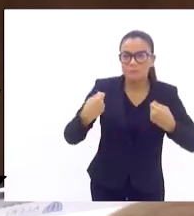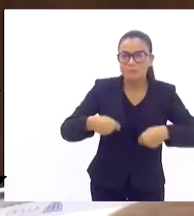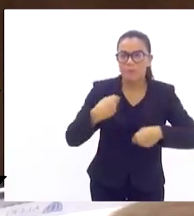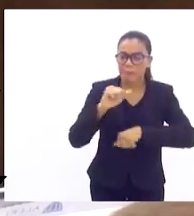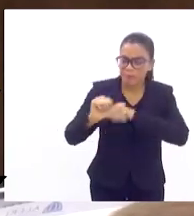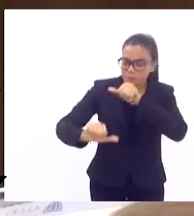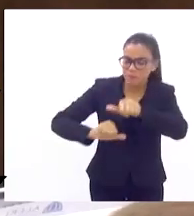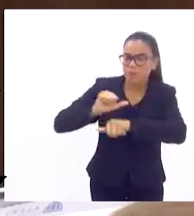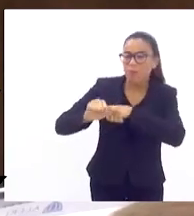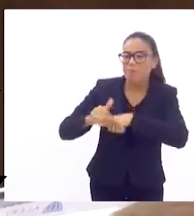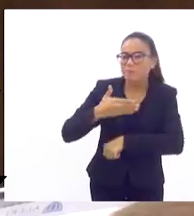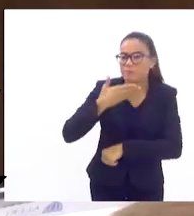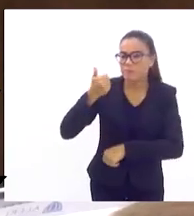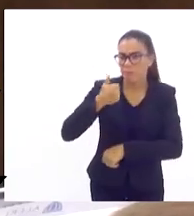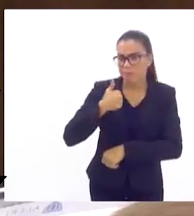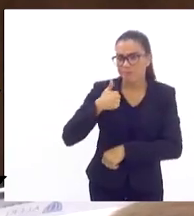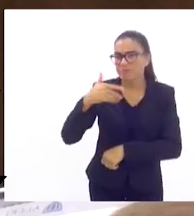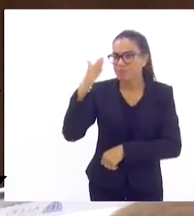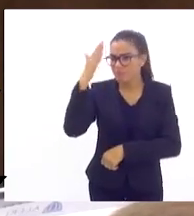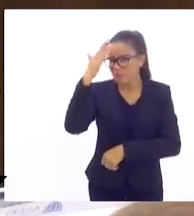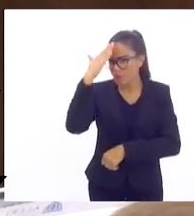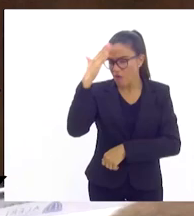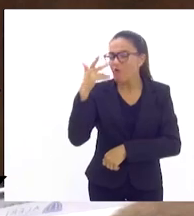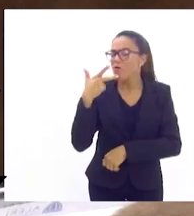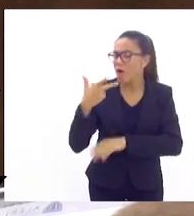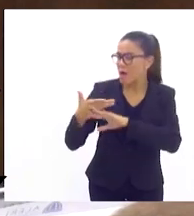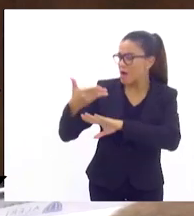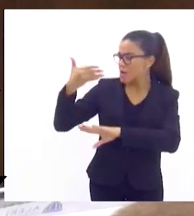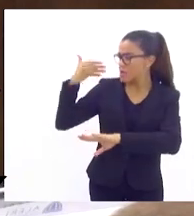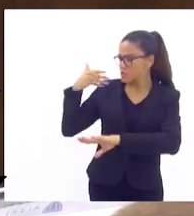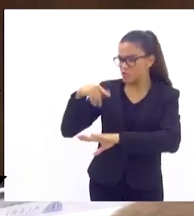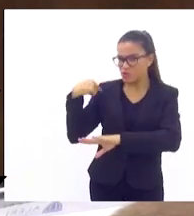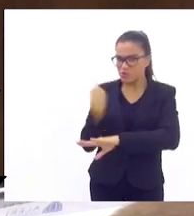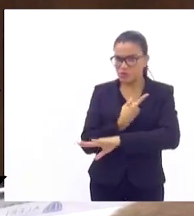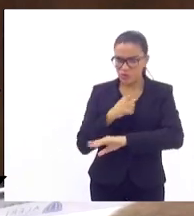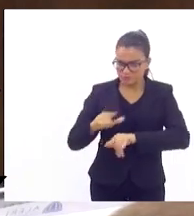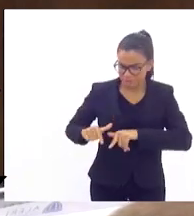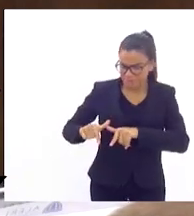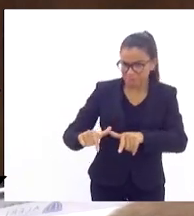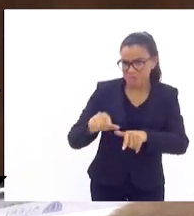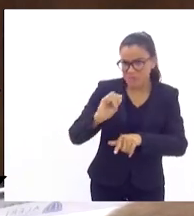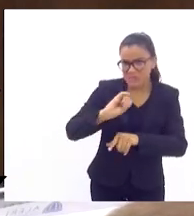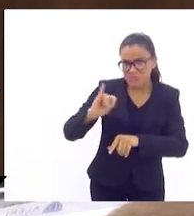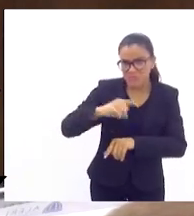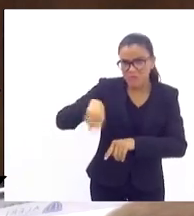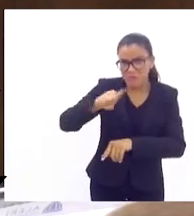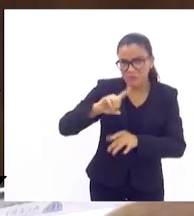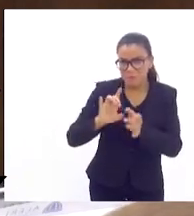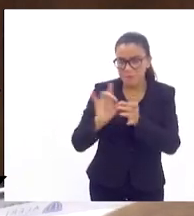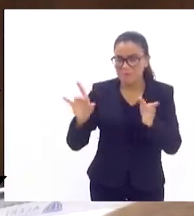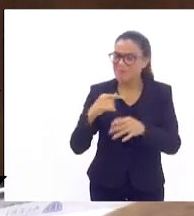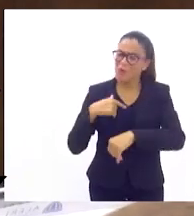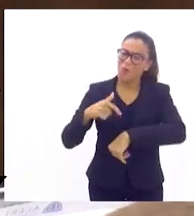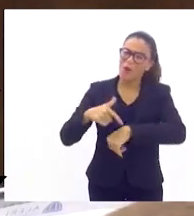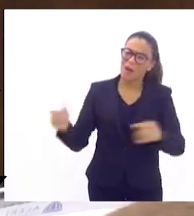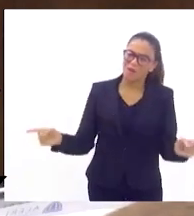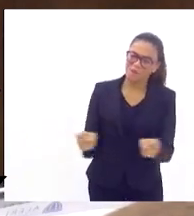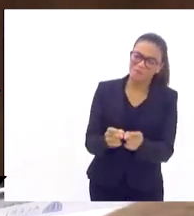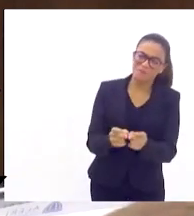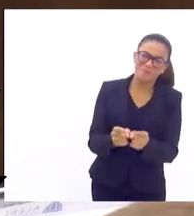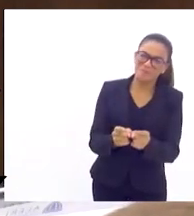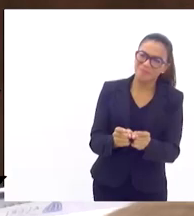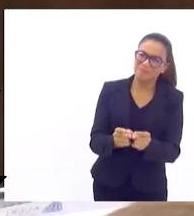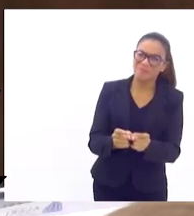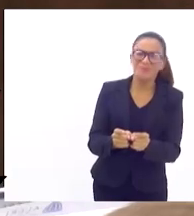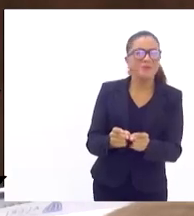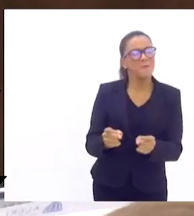apesar de estar fazendo muita coisa. Eu vou falar um pouquinho sobre o que a gente fez, se o senhor me permitir. Senhor presidente, devido ao horário, o que a gente precisa